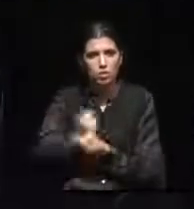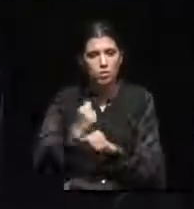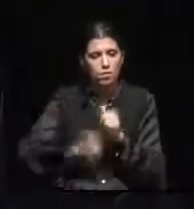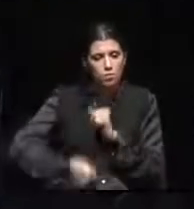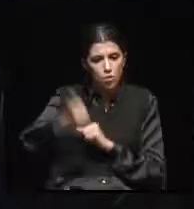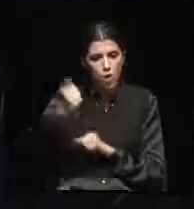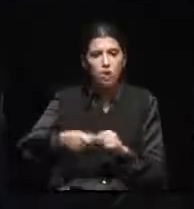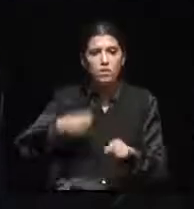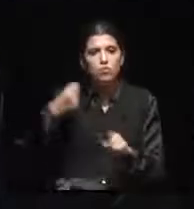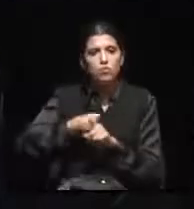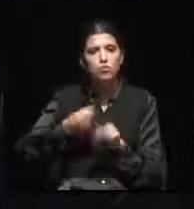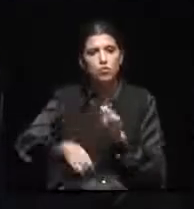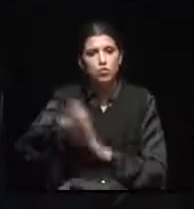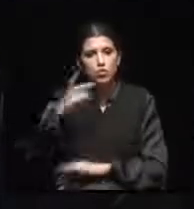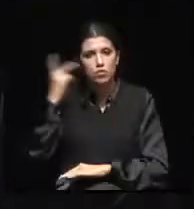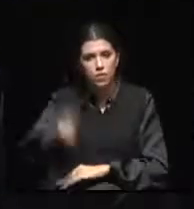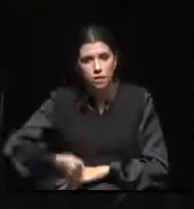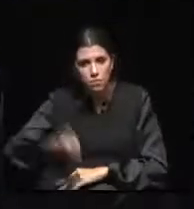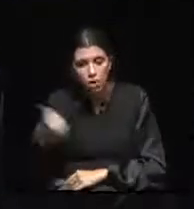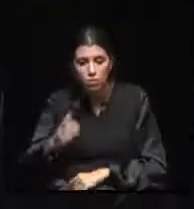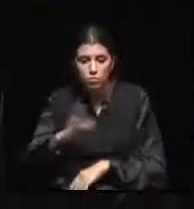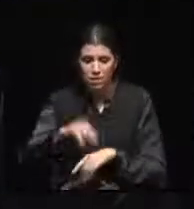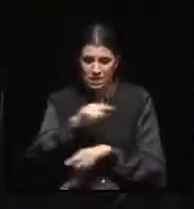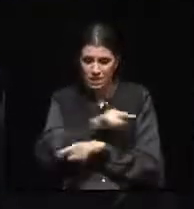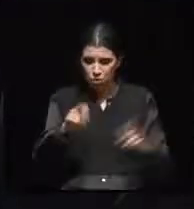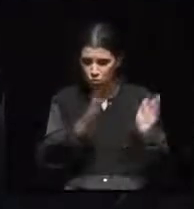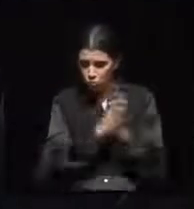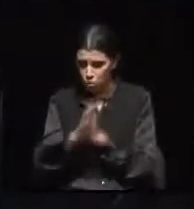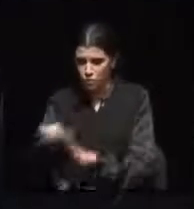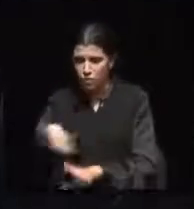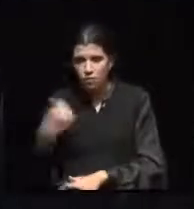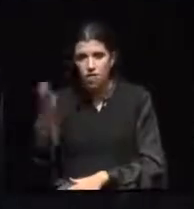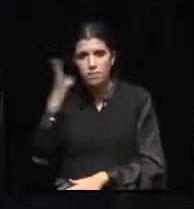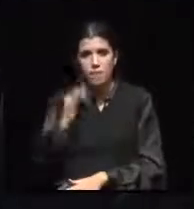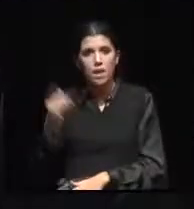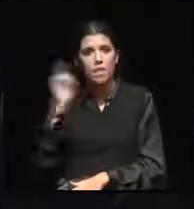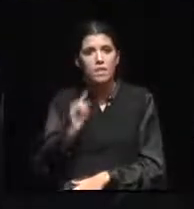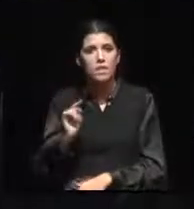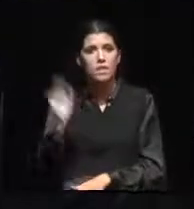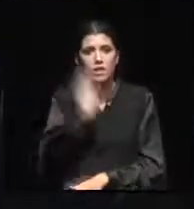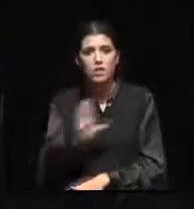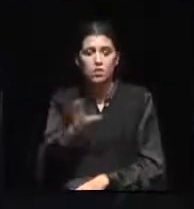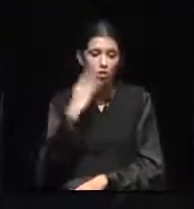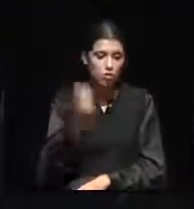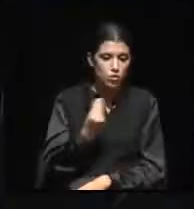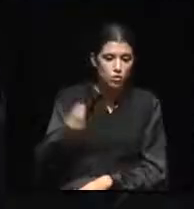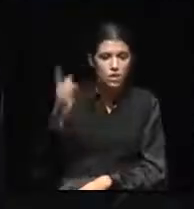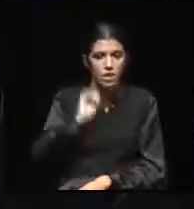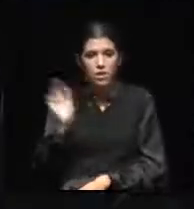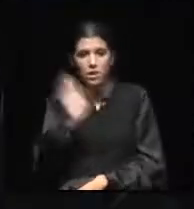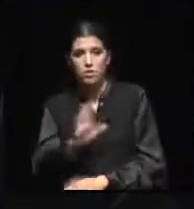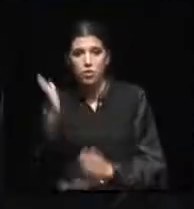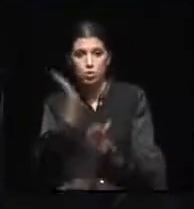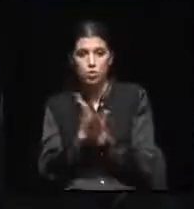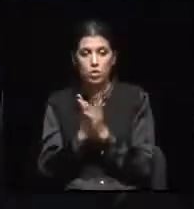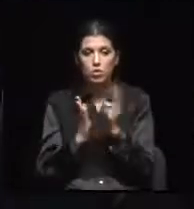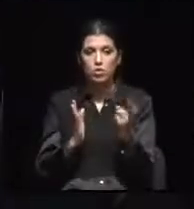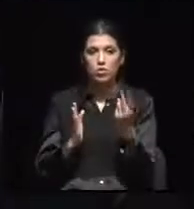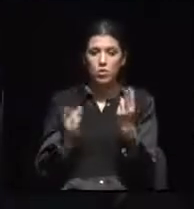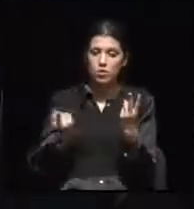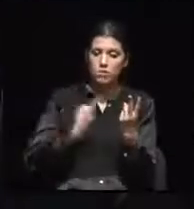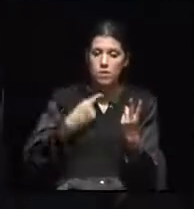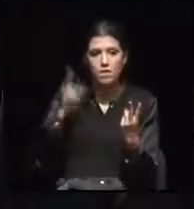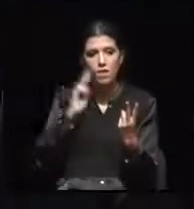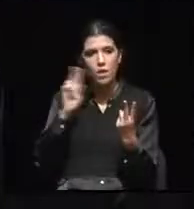trabalho e de vida. Por tudo isto, os Verdes consideram que o Dia Nacional da Juventude e o Dia Nacional do Estudante devem